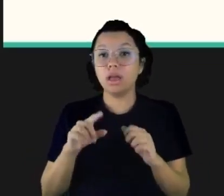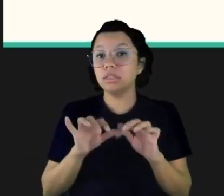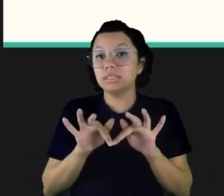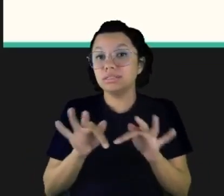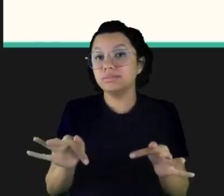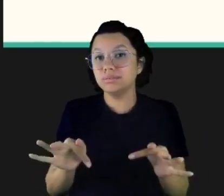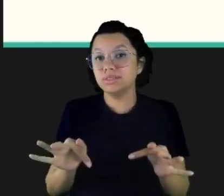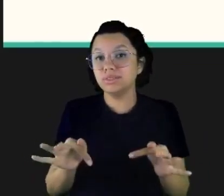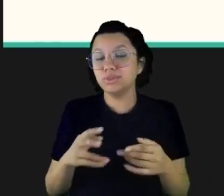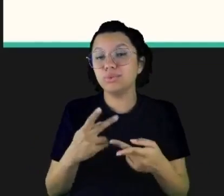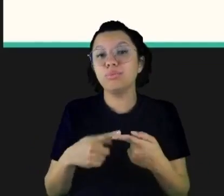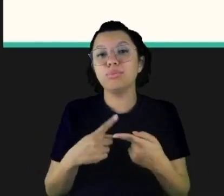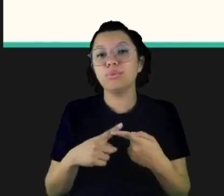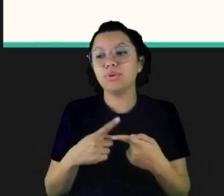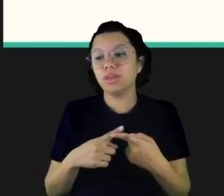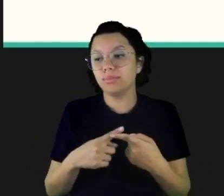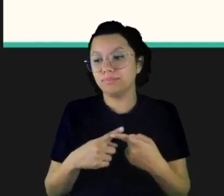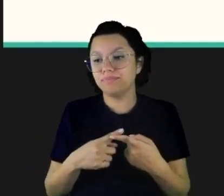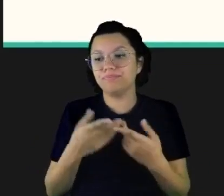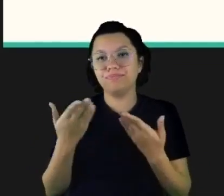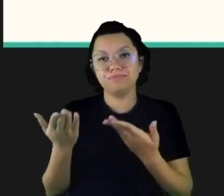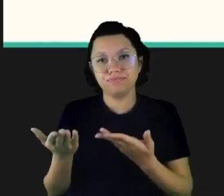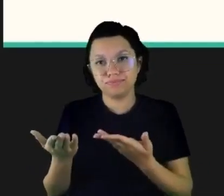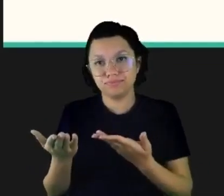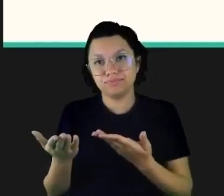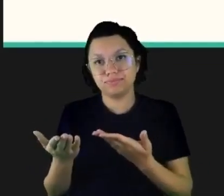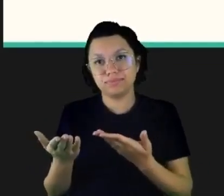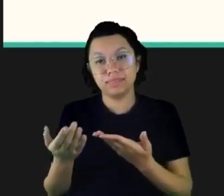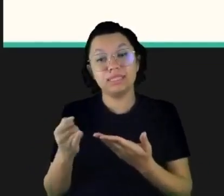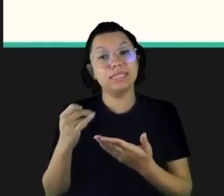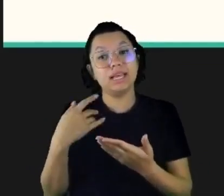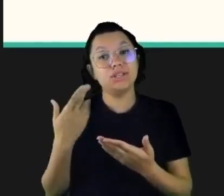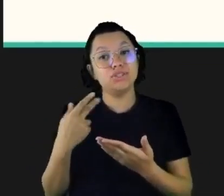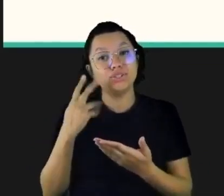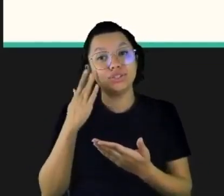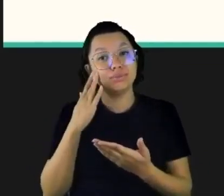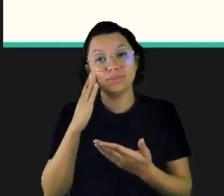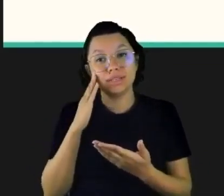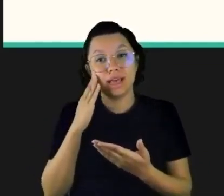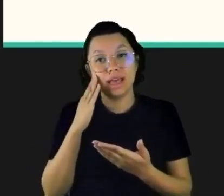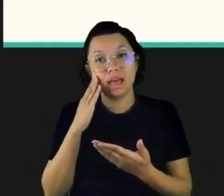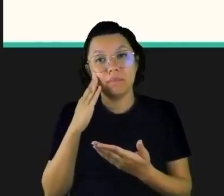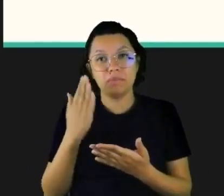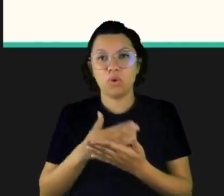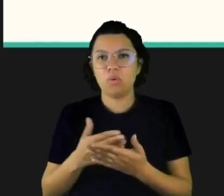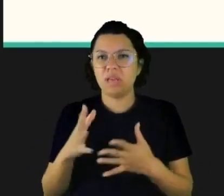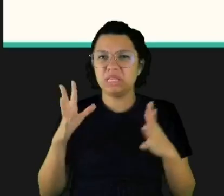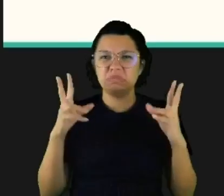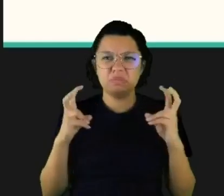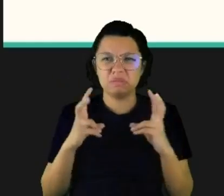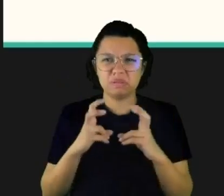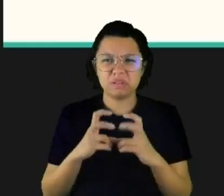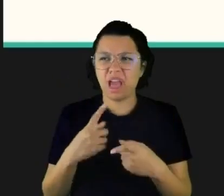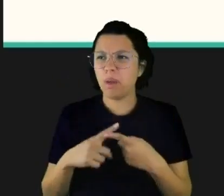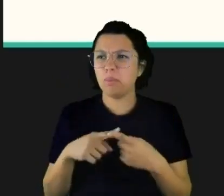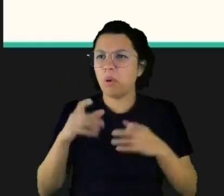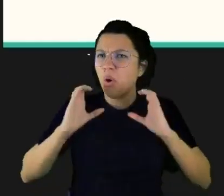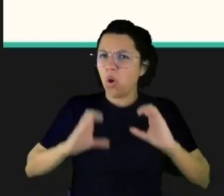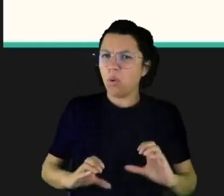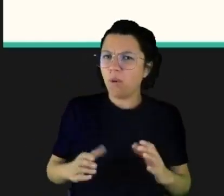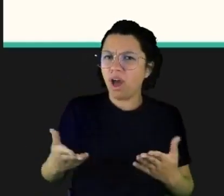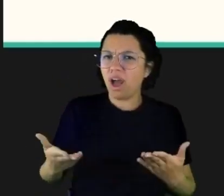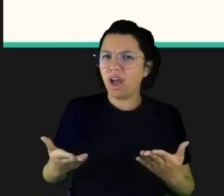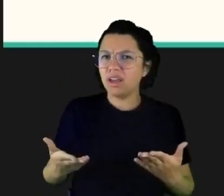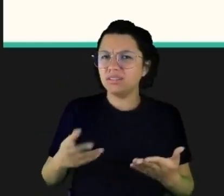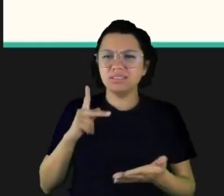por causa disso aqui. E se a gente não sabe disso, a gente começa a brigar com aquele idoso porque ele está com esse comportamento que, de